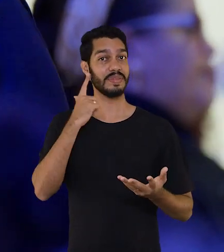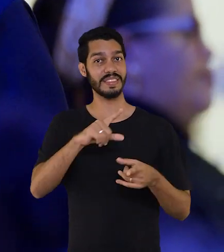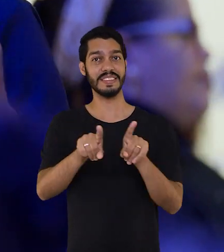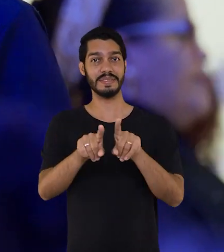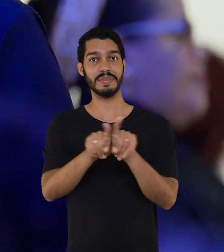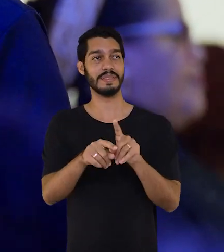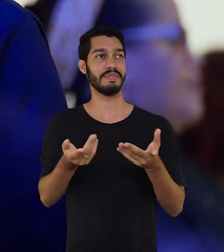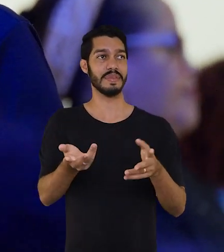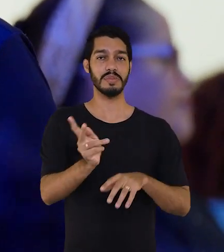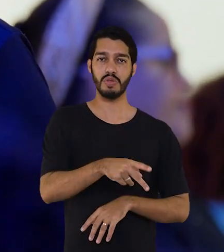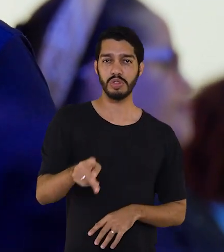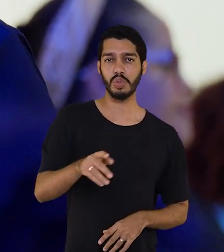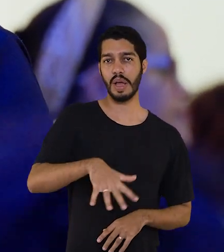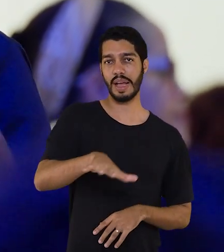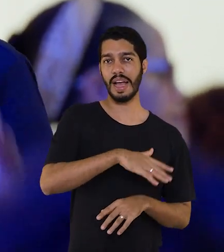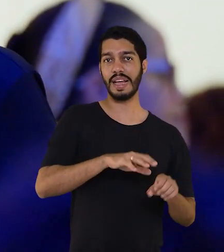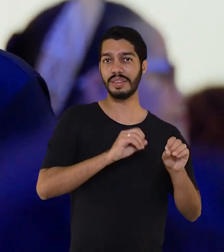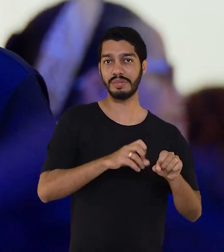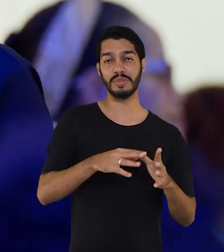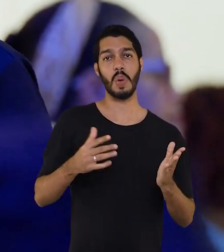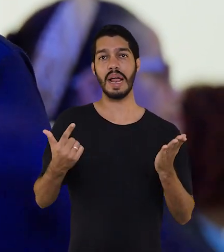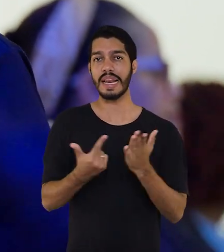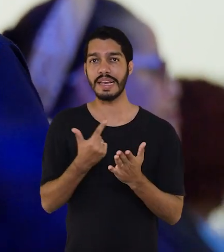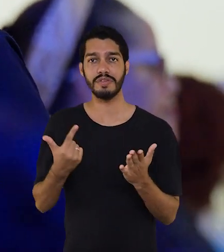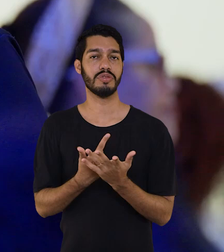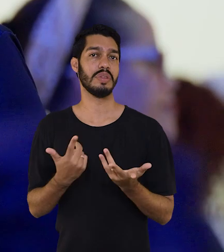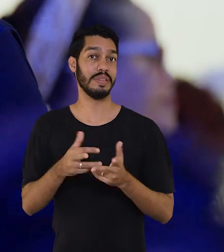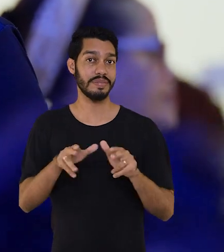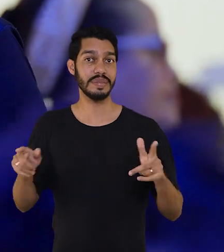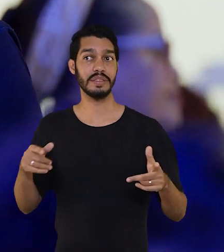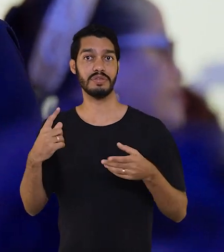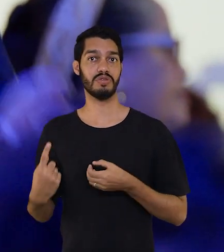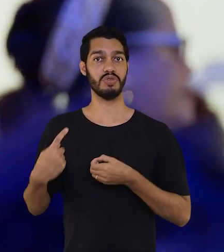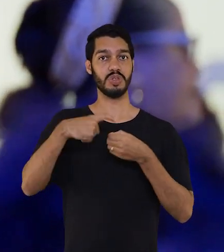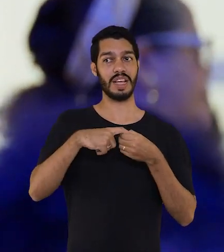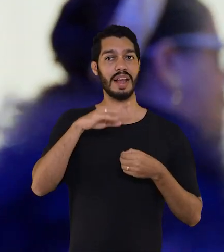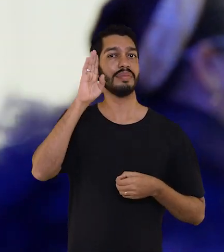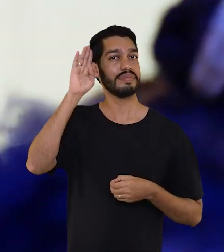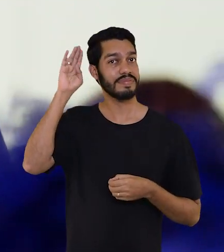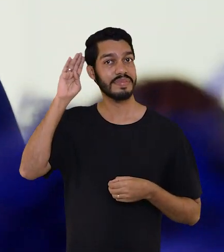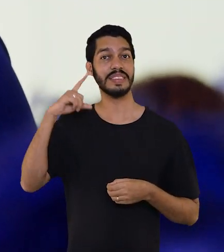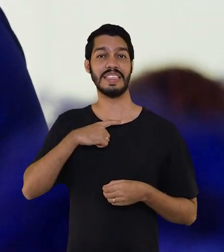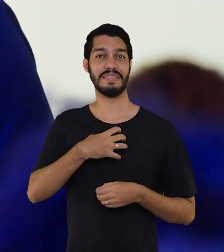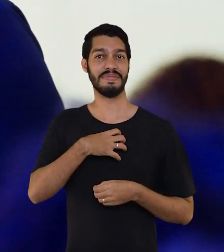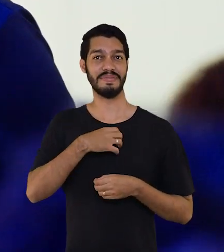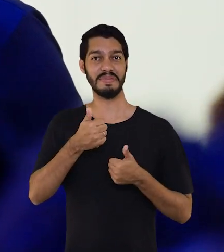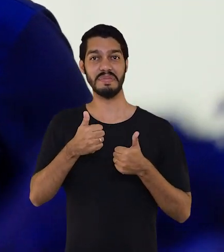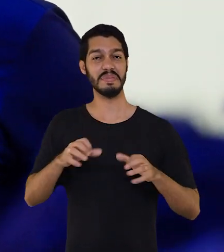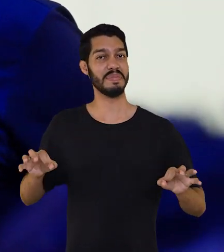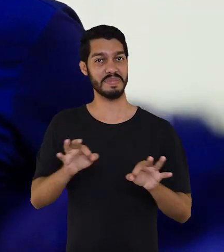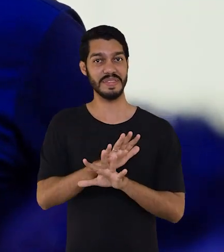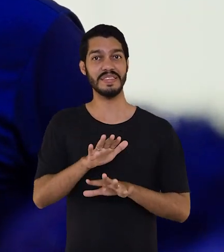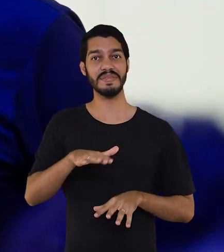e base para os professores, arte e educação, livro, e para voltar de novo para a academia e formar